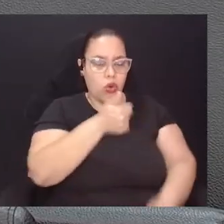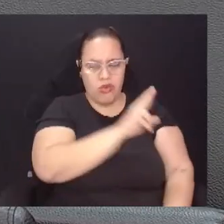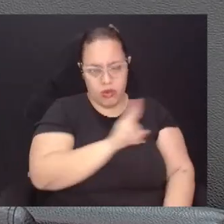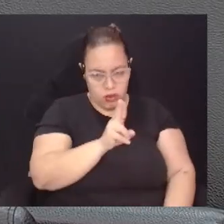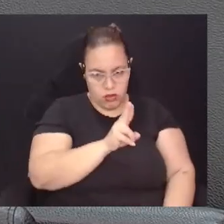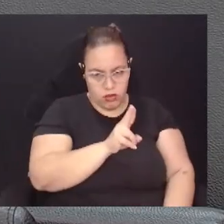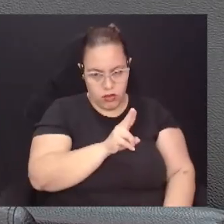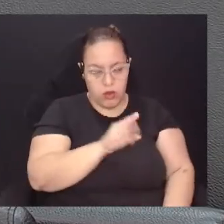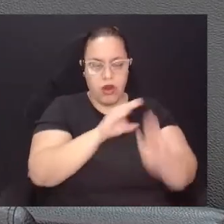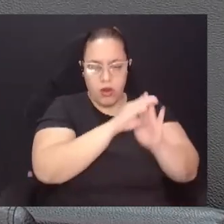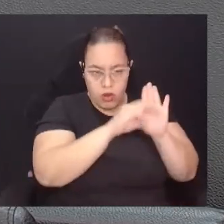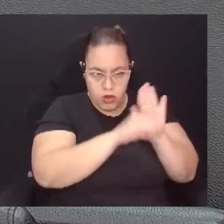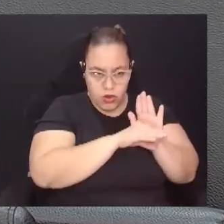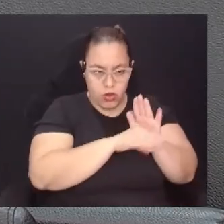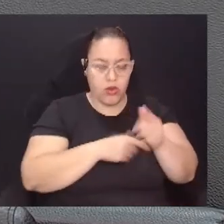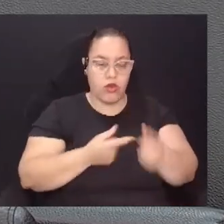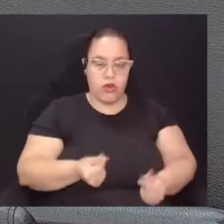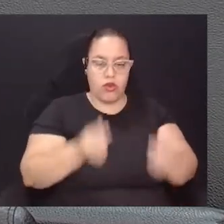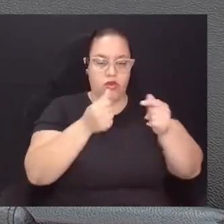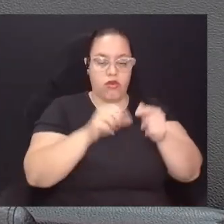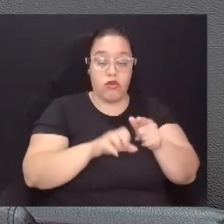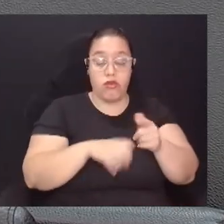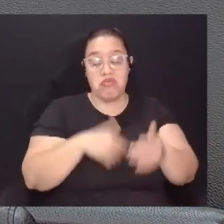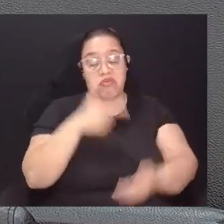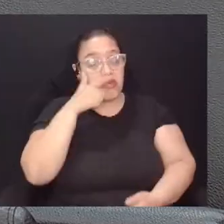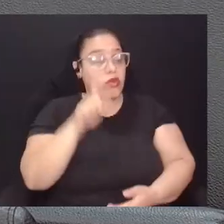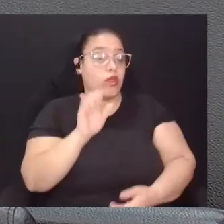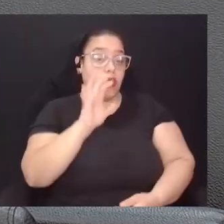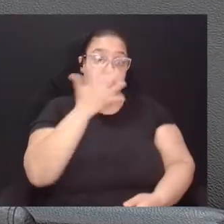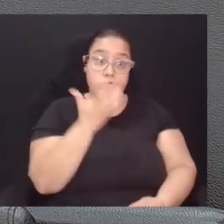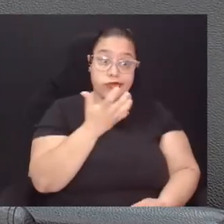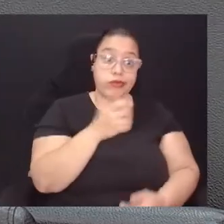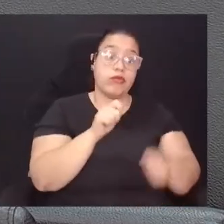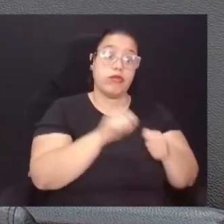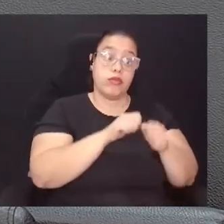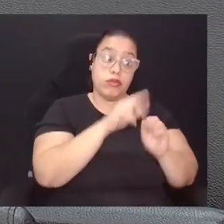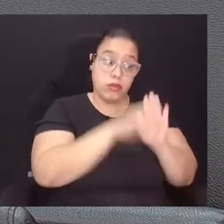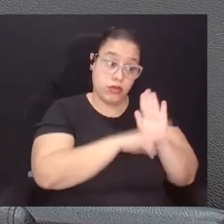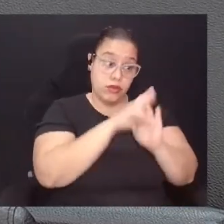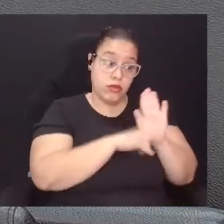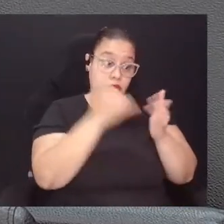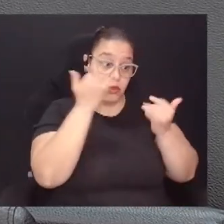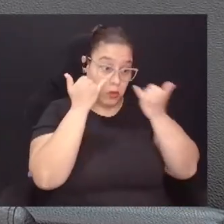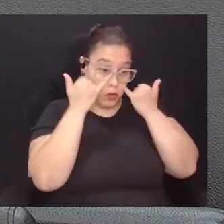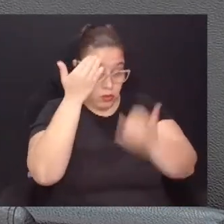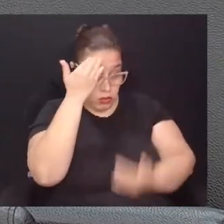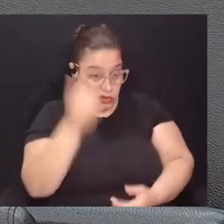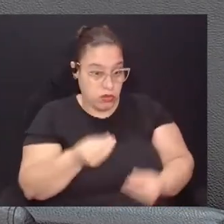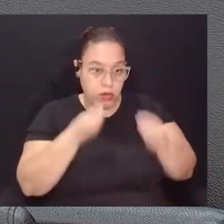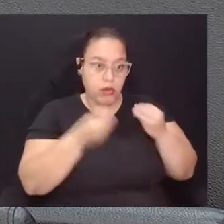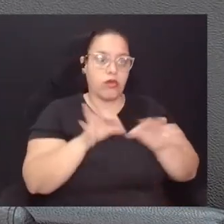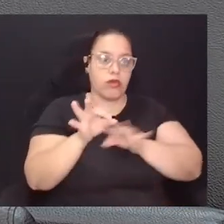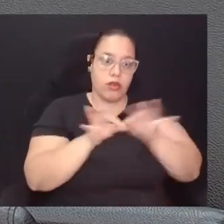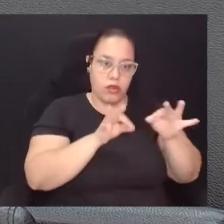outro nome, né, esse programa de geração de emprego e renda, ia continuar acontecendo. Então a gente realizou o requerimento de informação para saber,